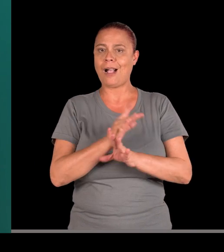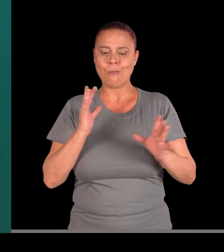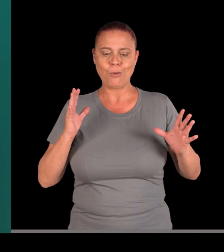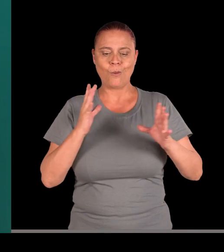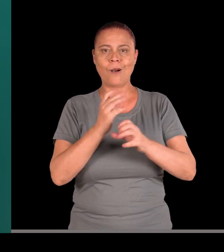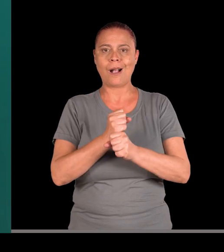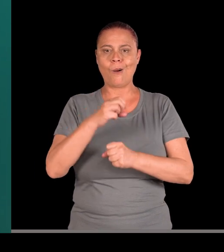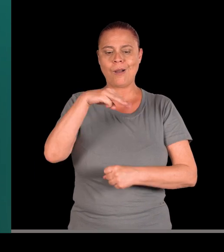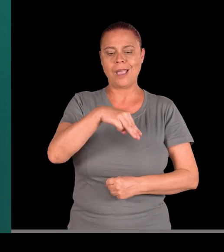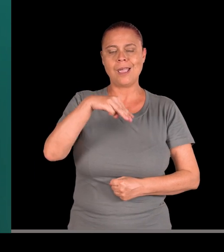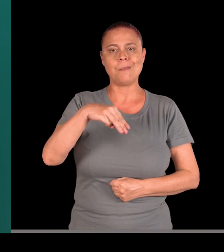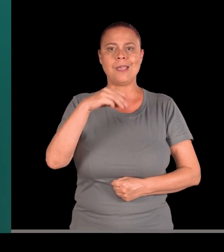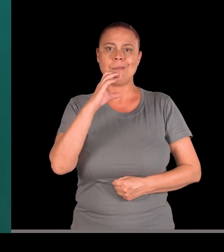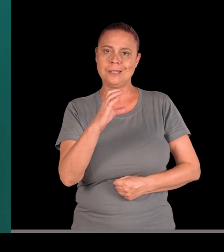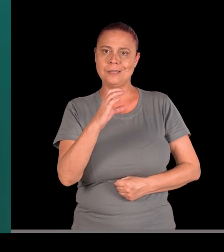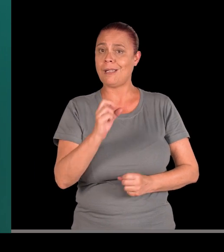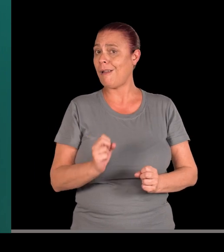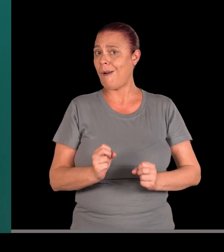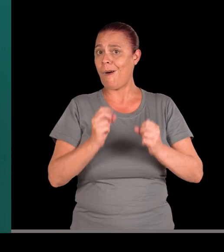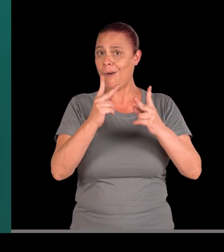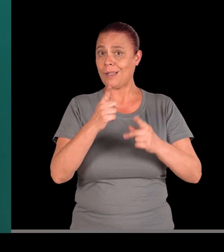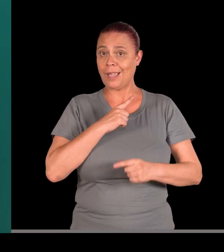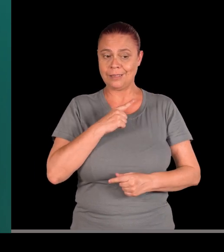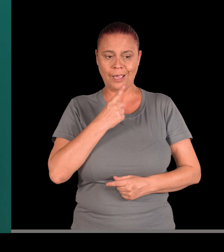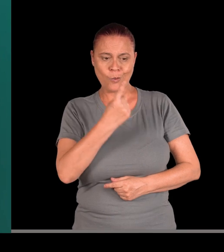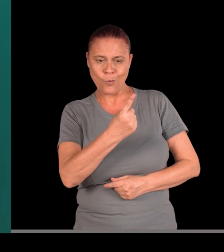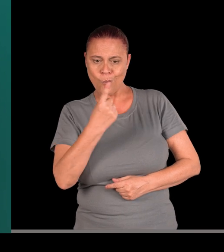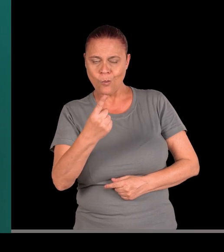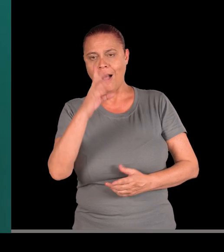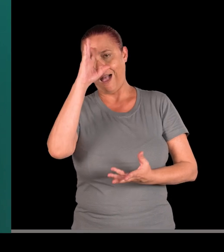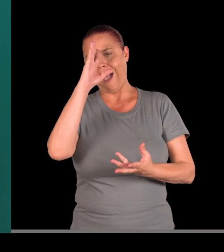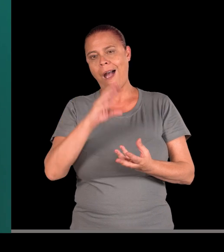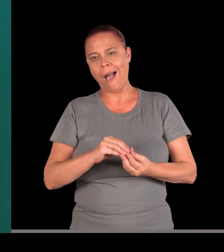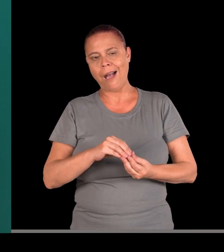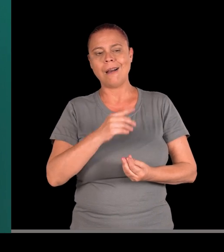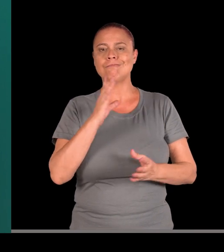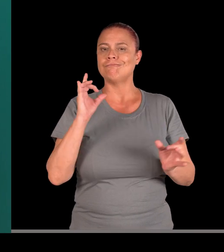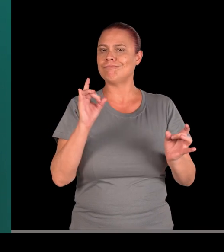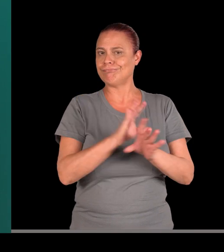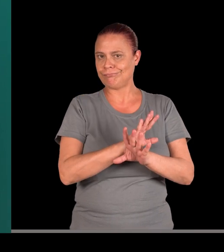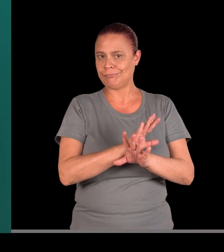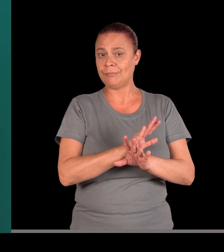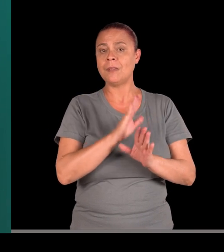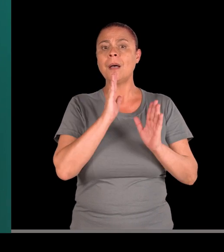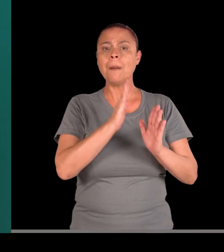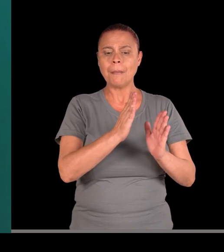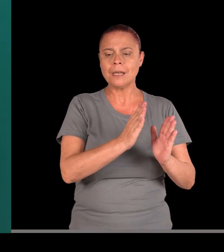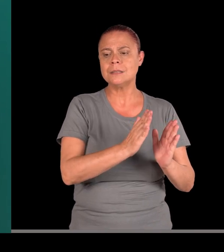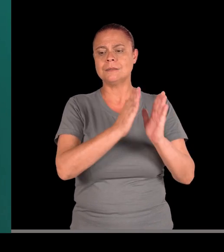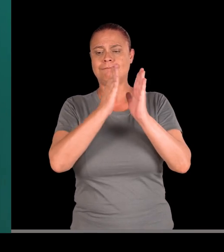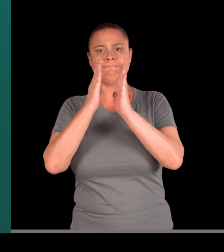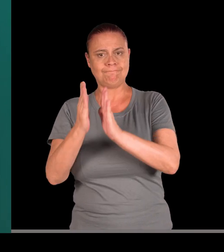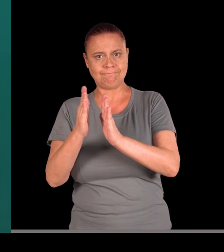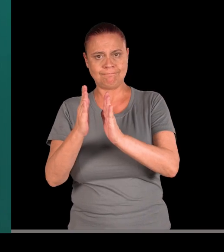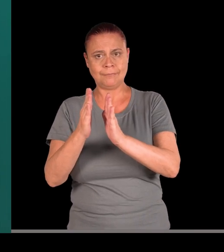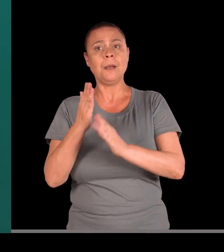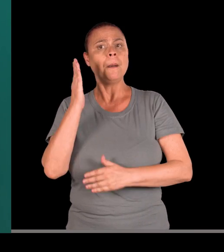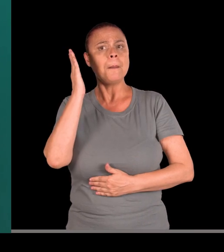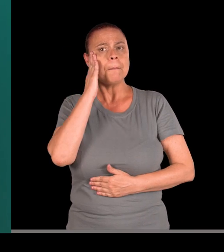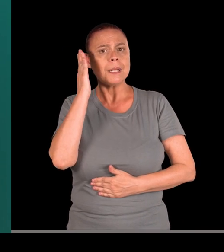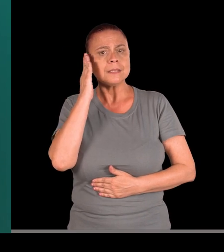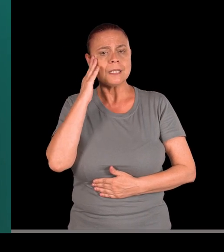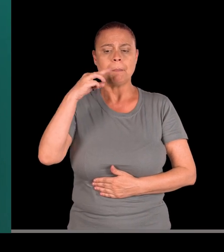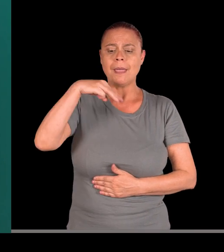termino o cálculo do MMC quando nós temos 1 e 1 aqui como resultado. E para nós